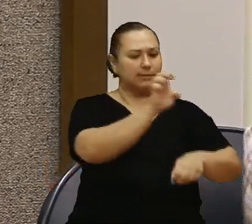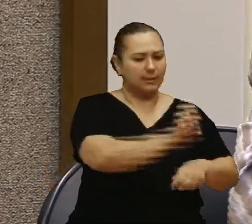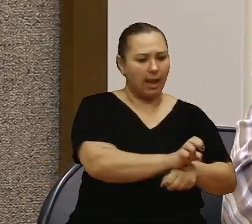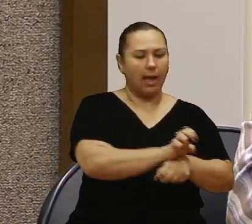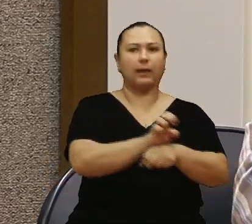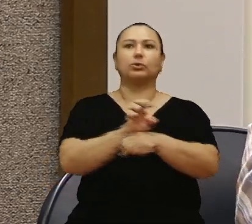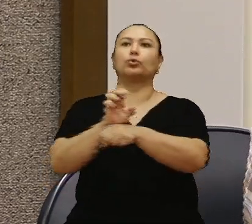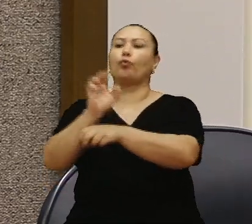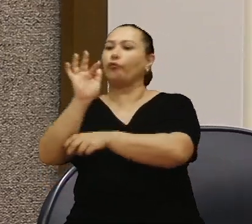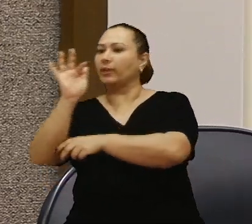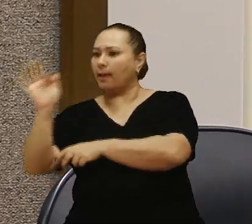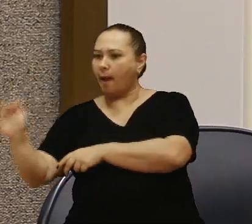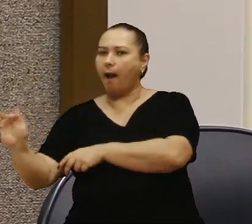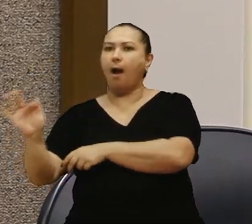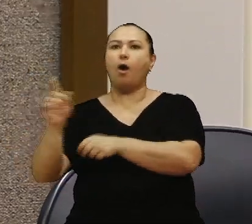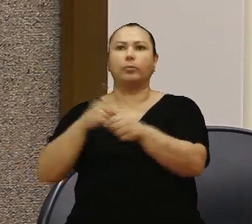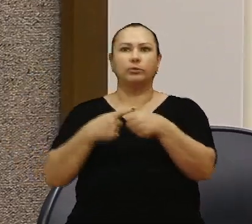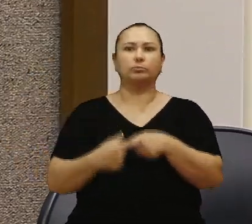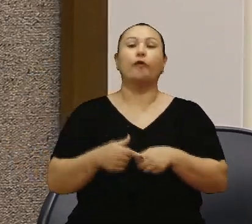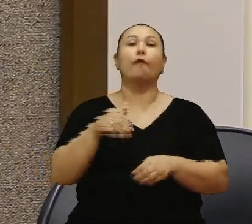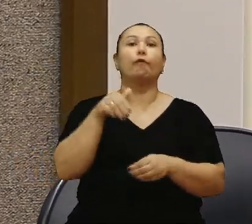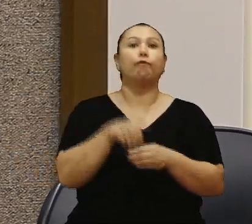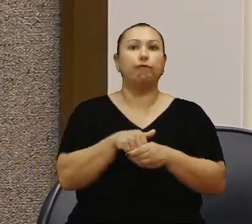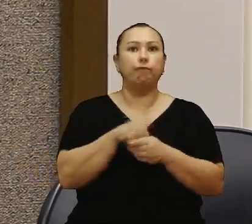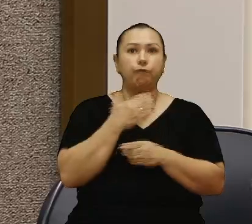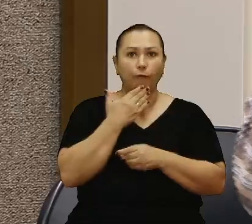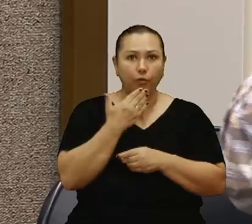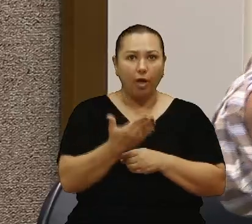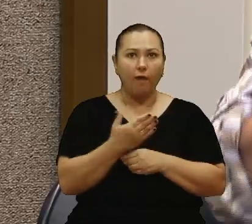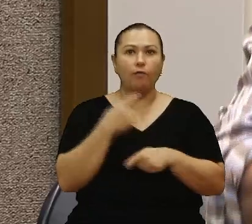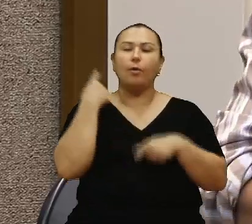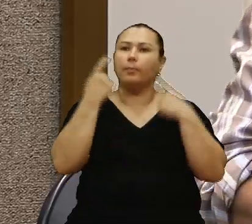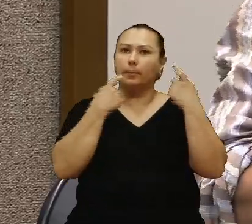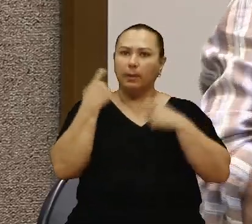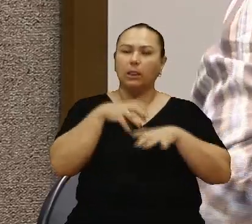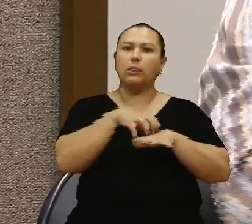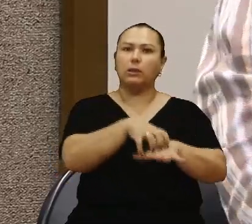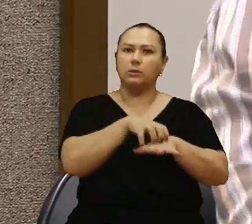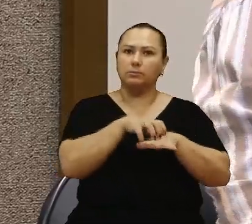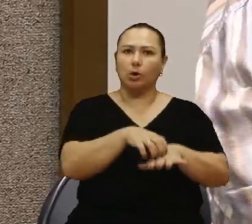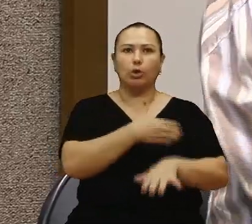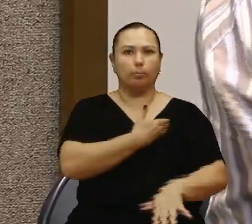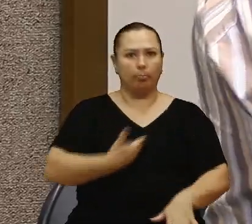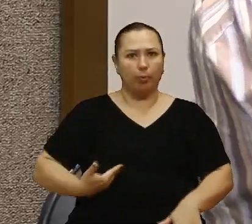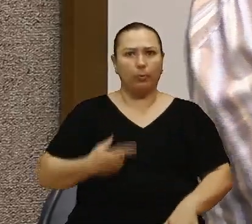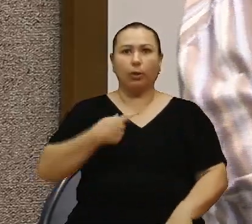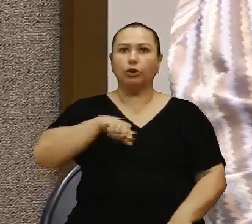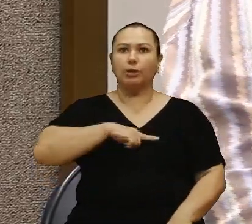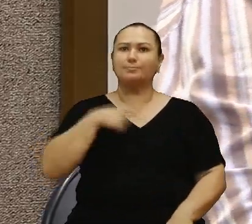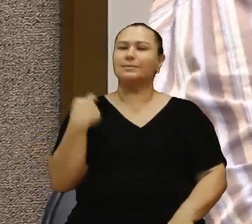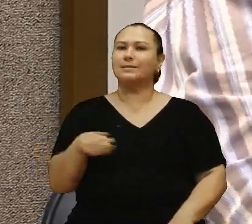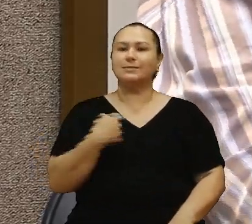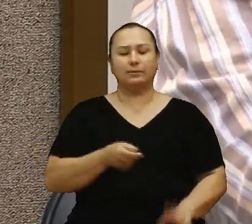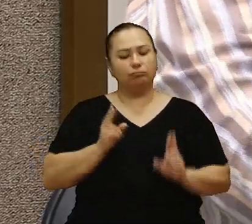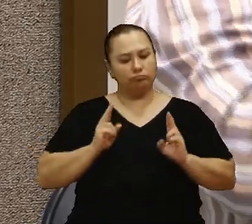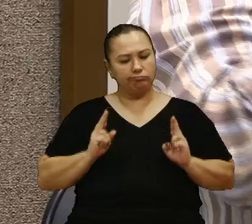União e com os municípios. Vou votar favorável, é uma preocupação, transporte público, nós precisamos